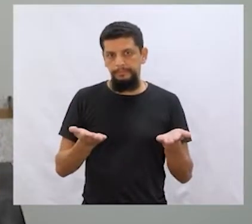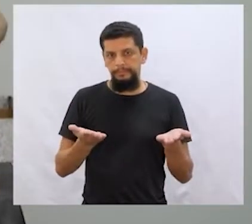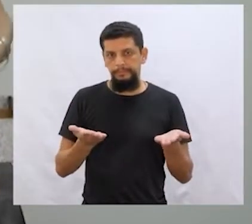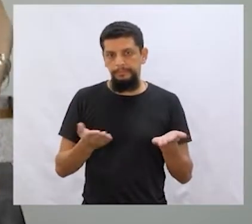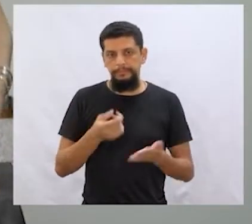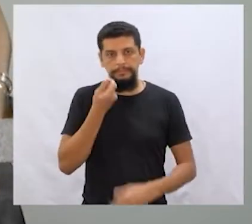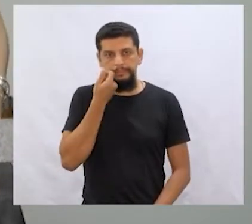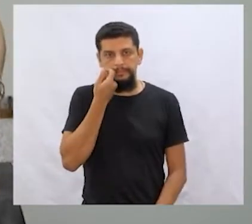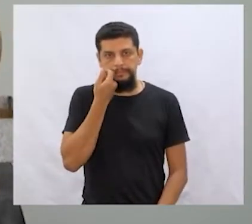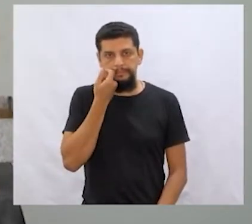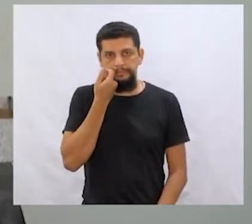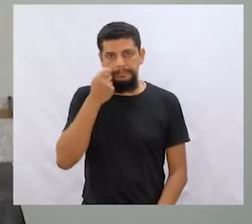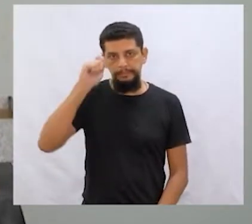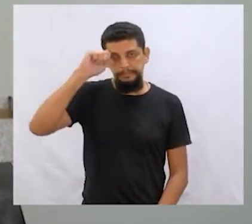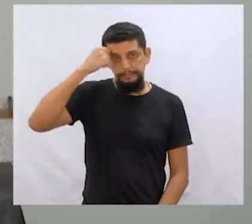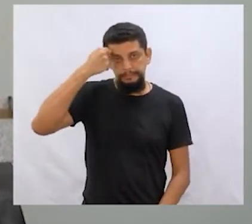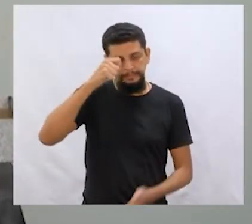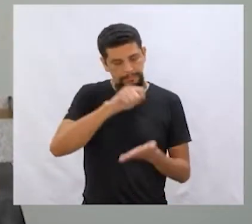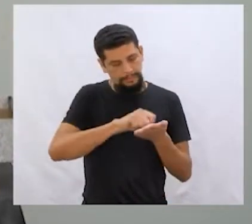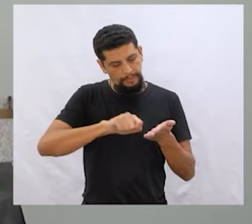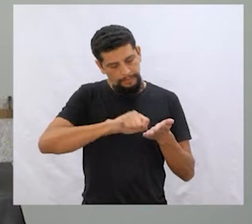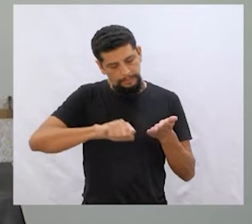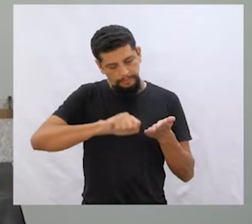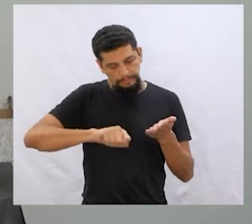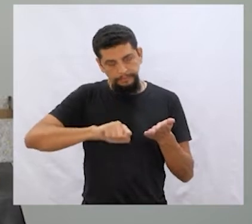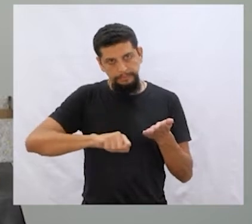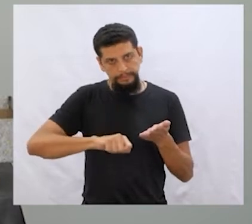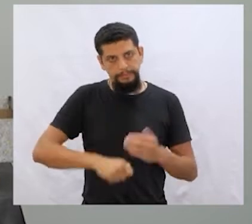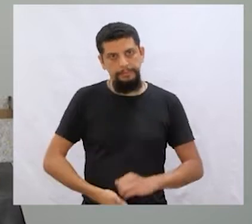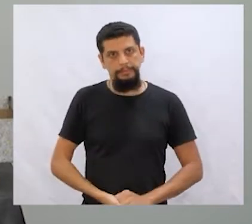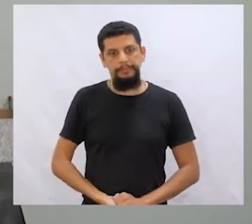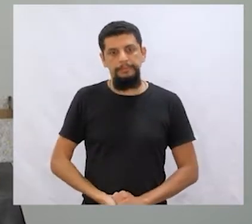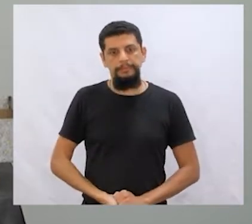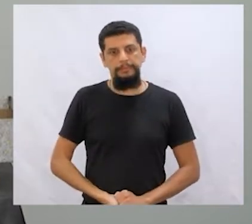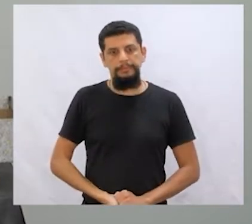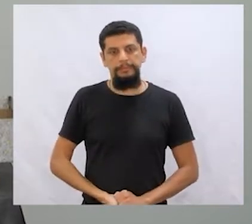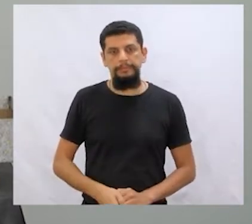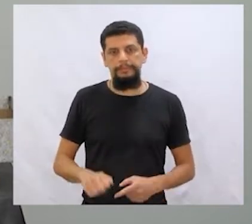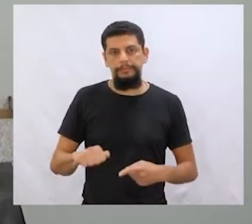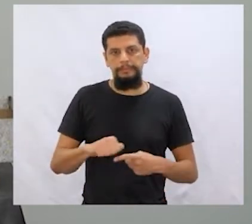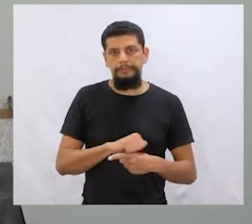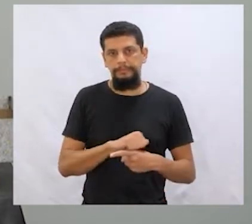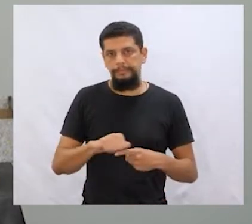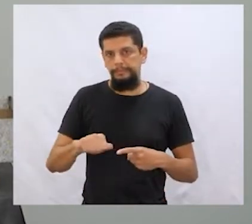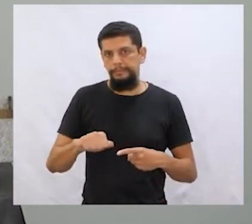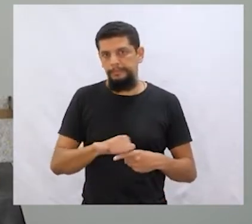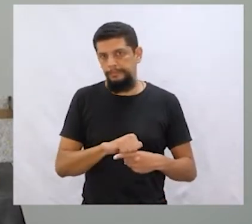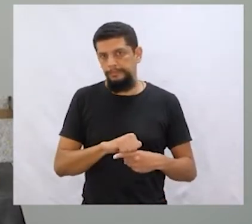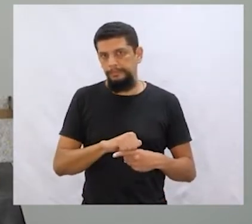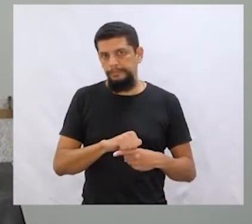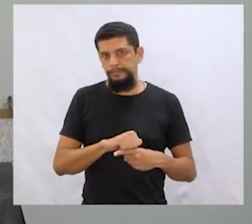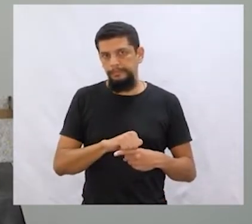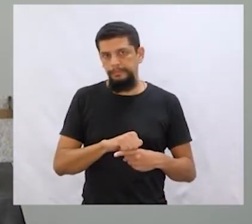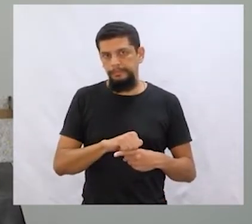né? Lápis, lápis de escrever, o lápis preto. A borracha.